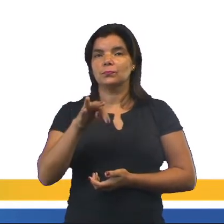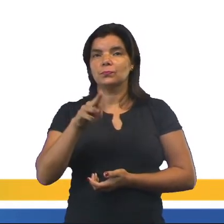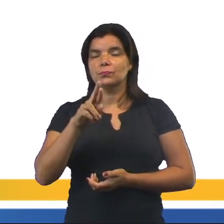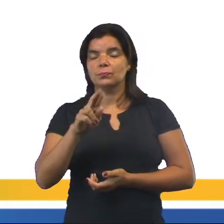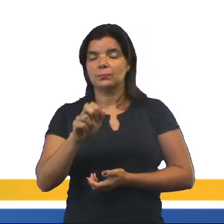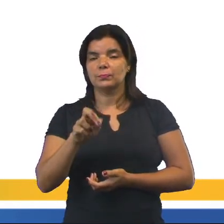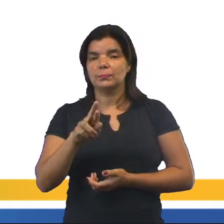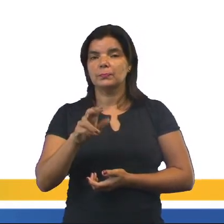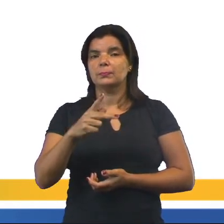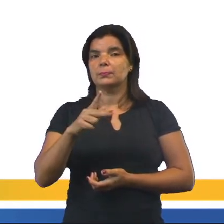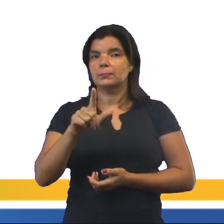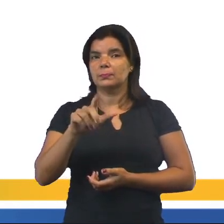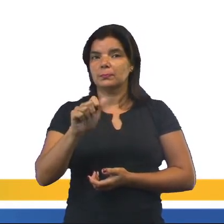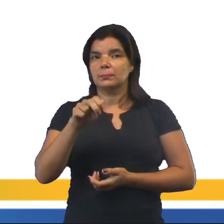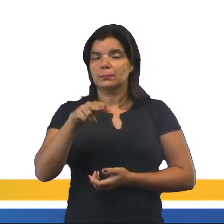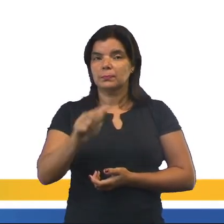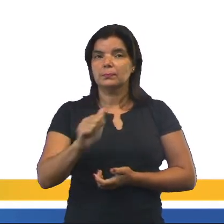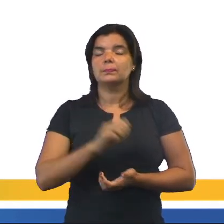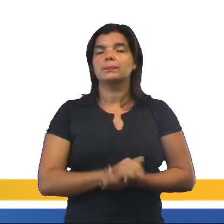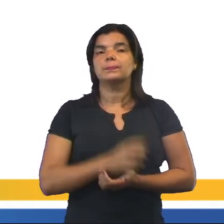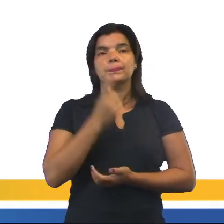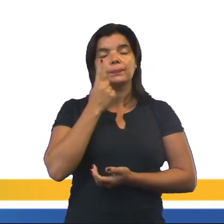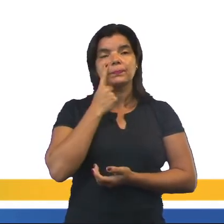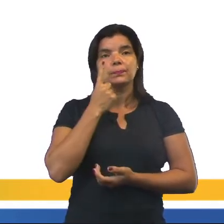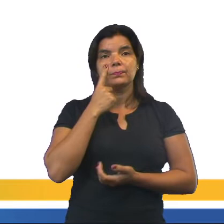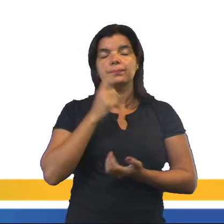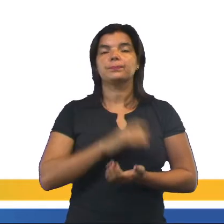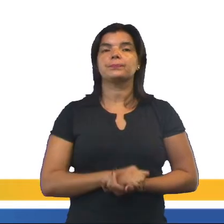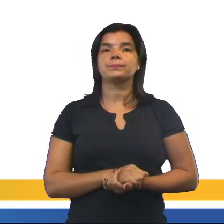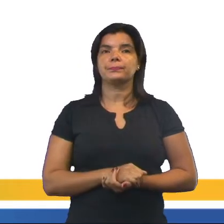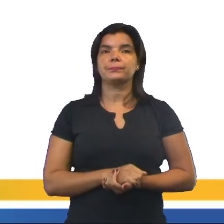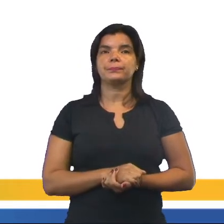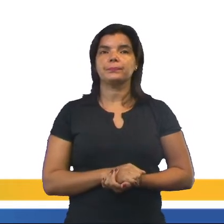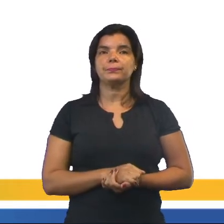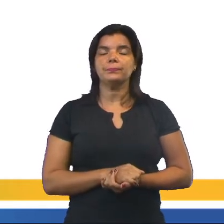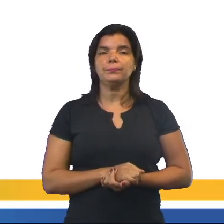da geometria plana. Então, observe aí, pessoal.